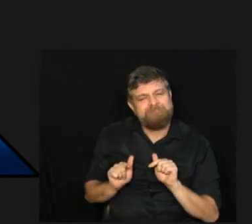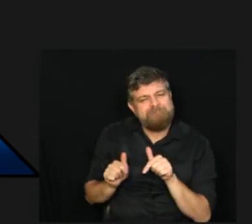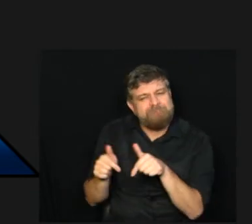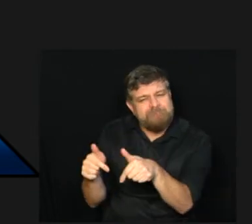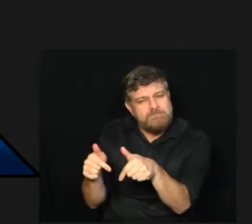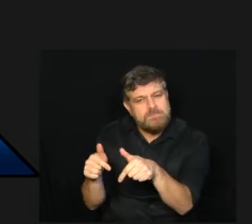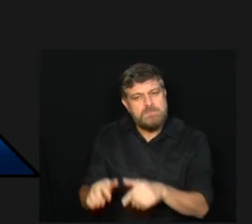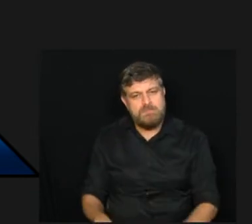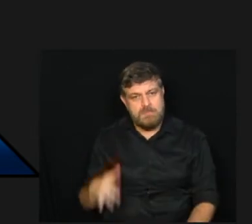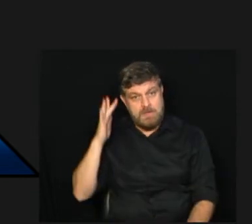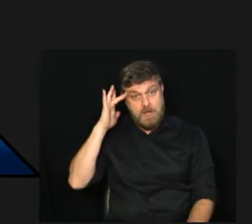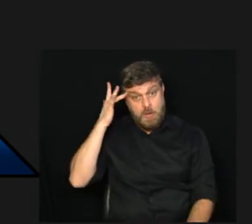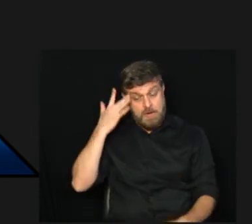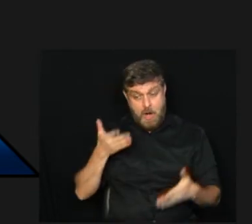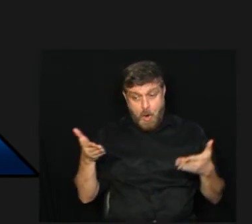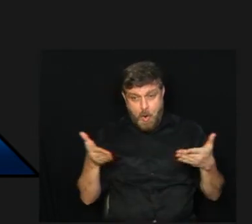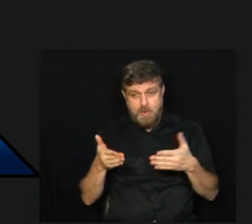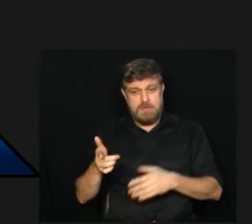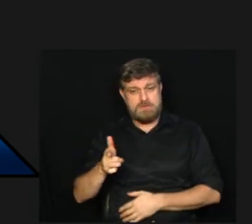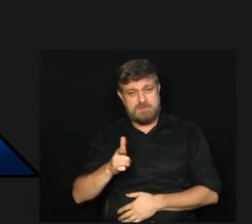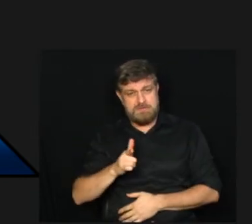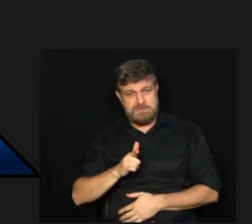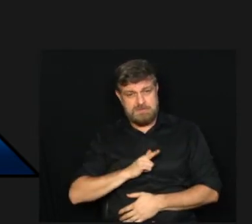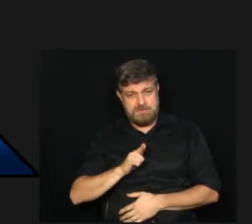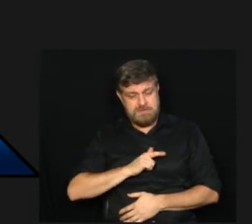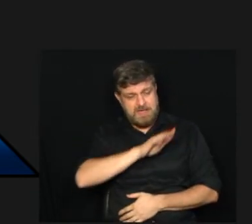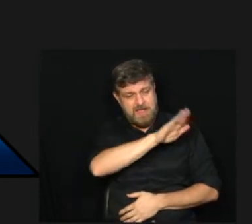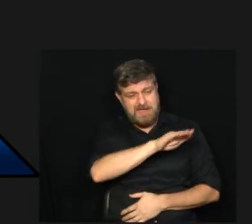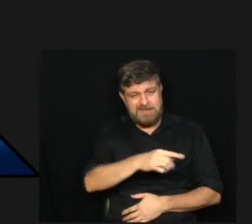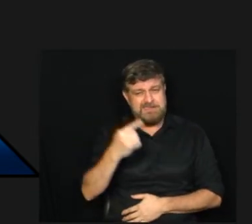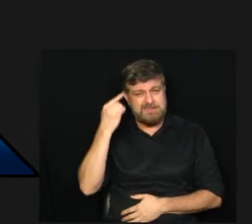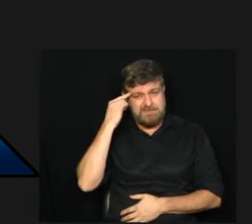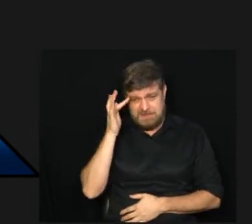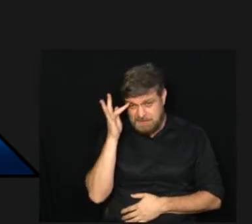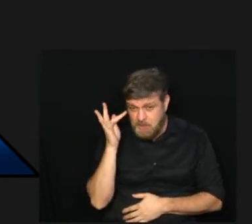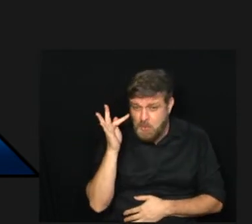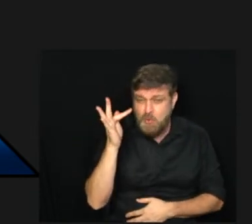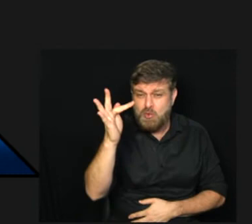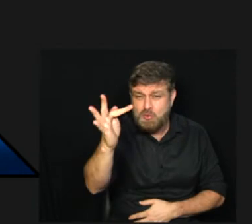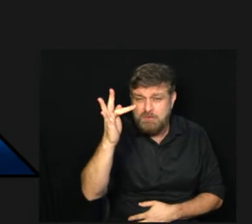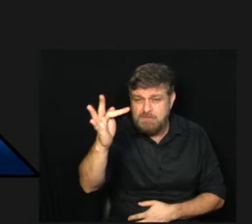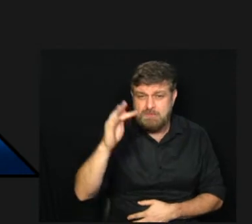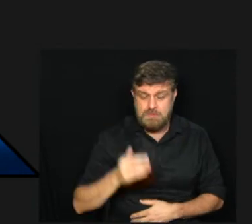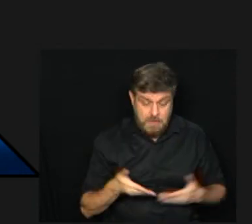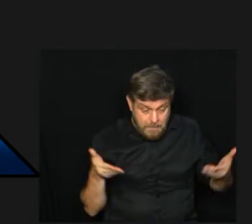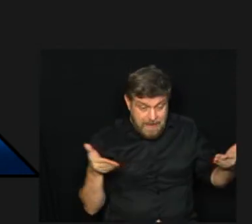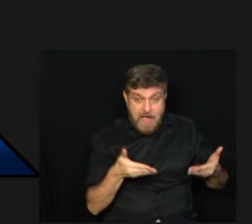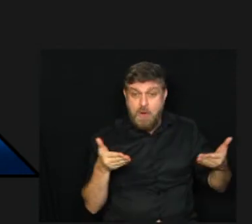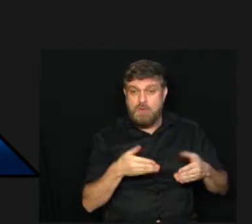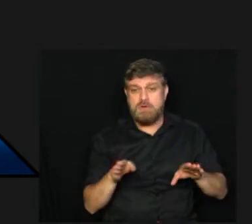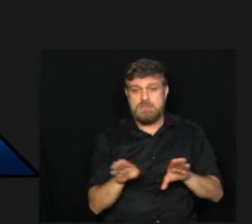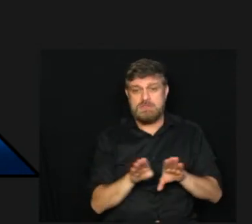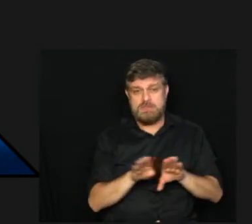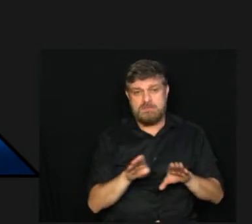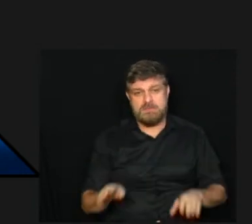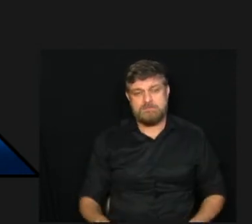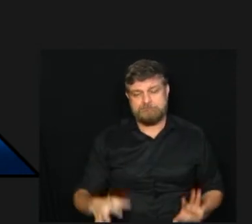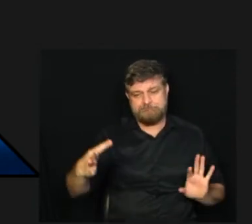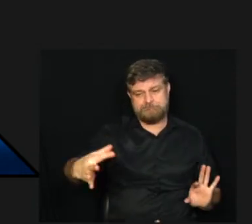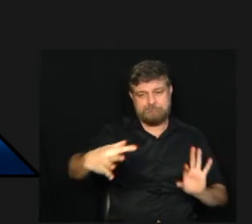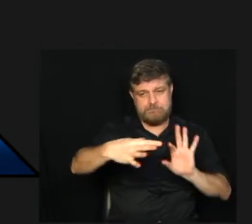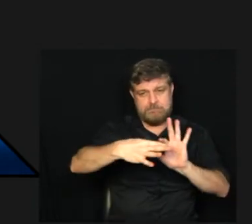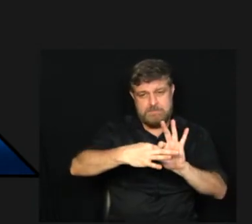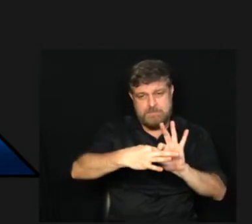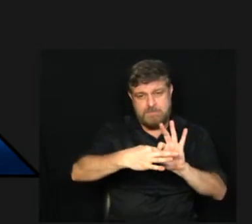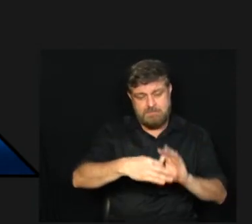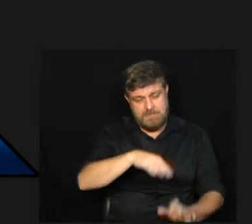acho que é isso. Hoje nós temos aí as nossas crianças, que é o nosso futuro, como a Débora falou, nosso presente e o nosso futuro também. A